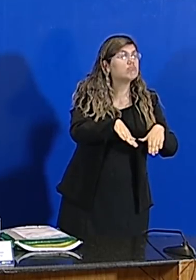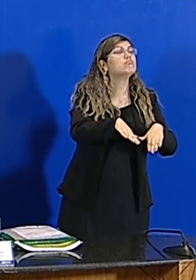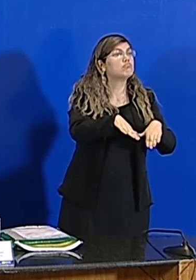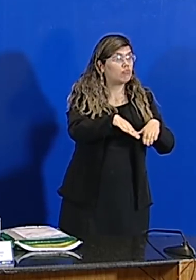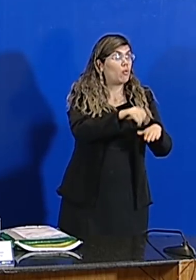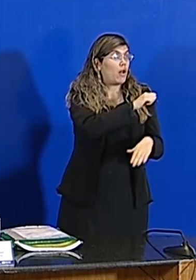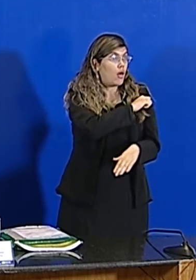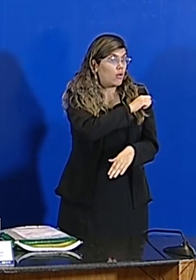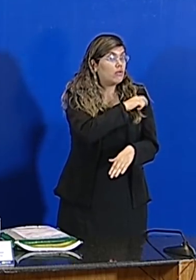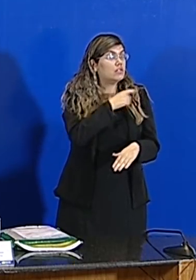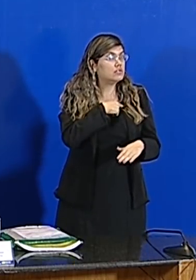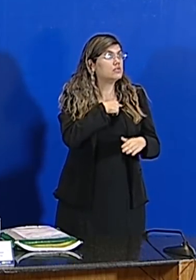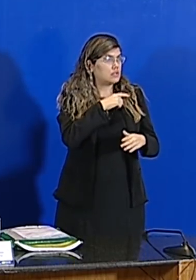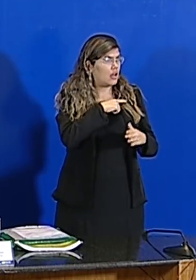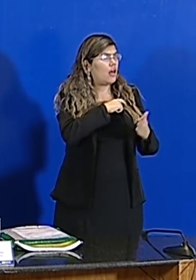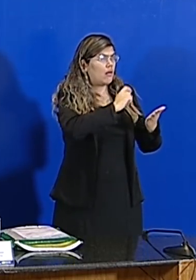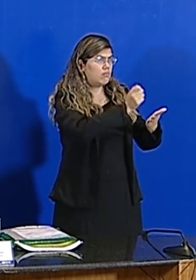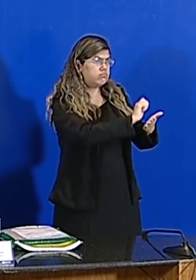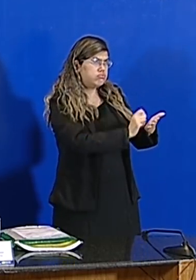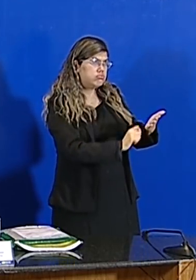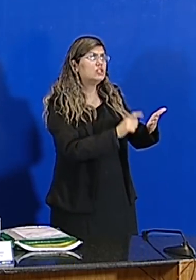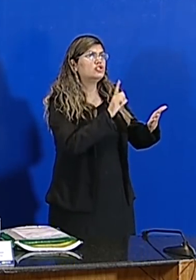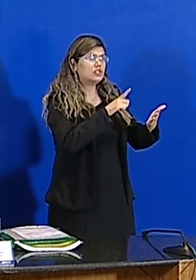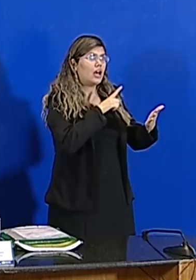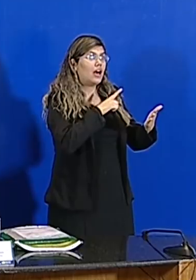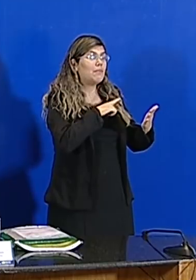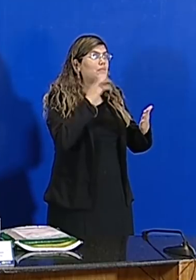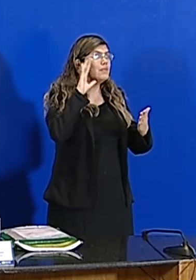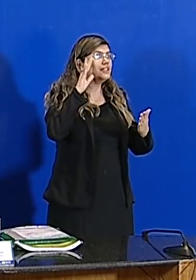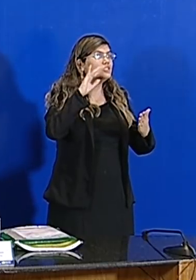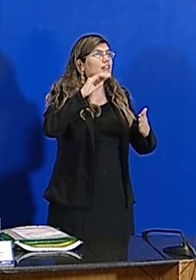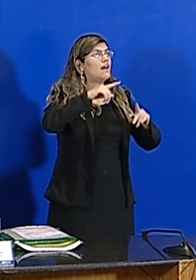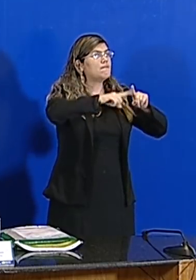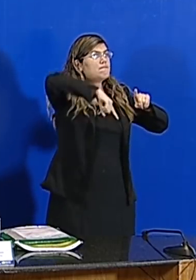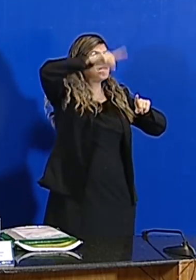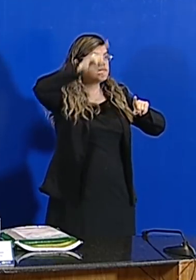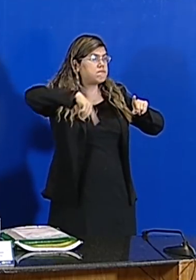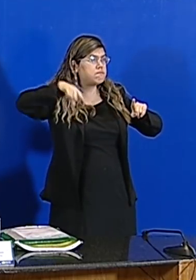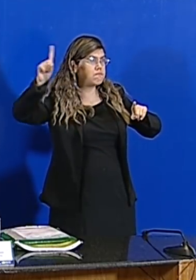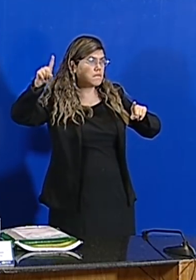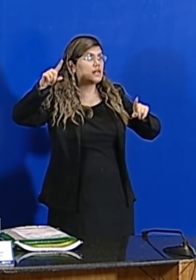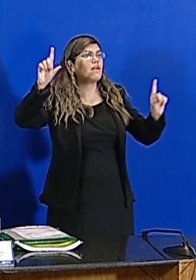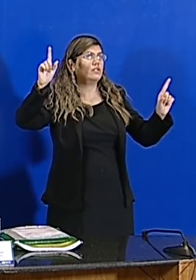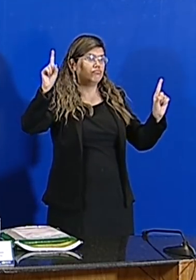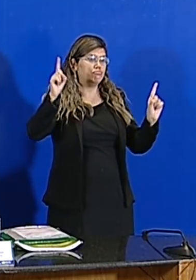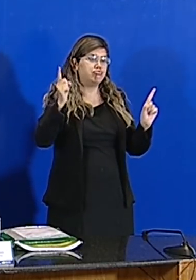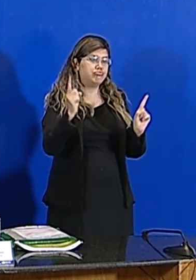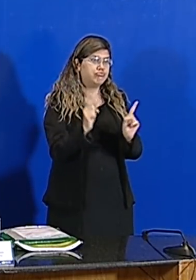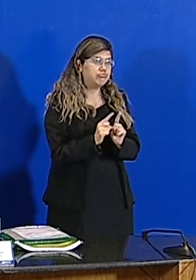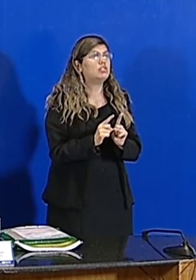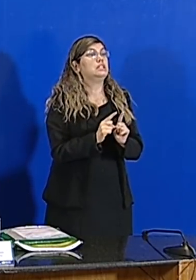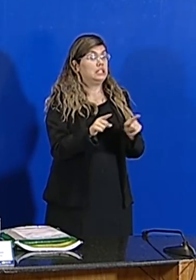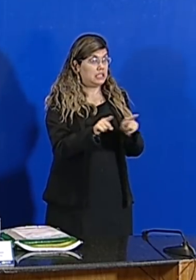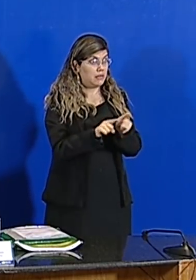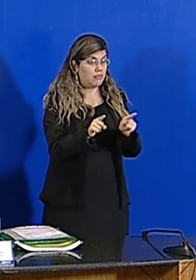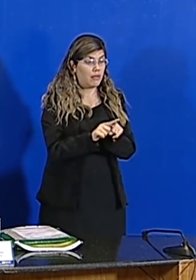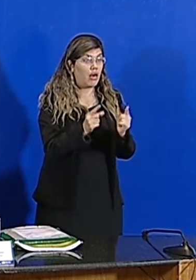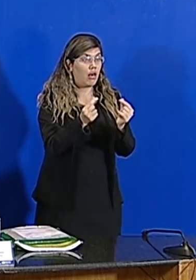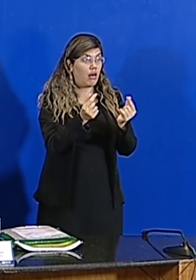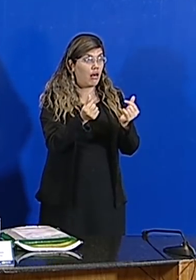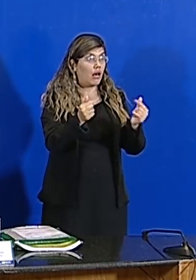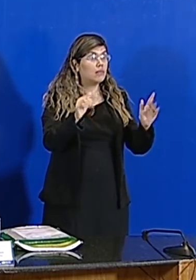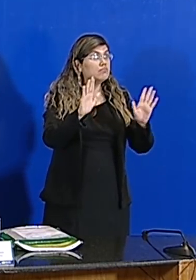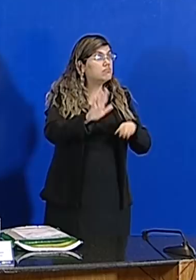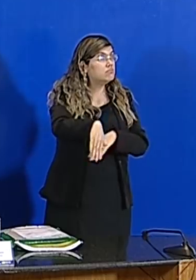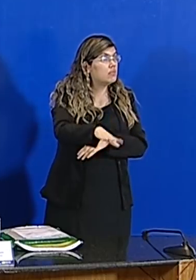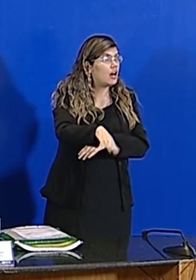é nominal, inclusive, já desconsiderando a inflação. Foi o mais baixo em relação ao custo e foi o mais baixo,